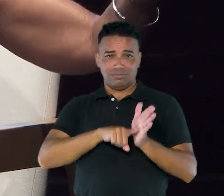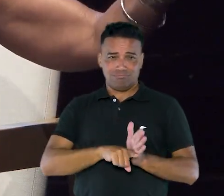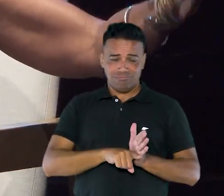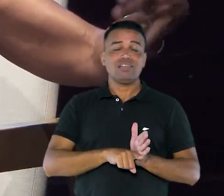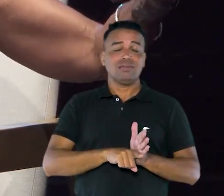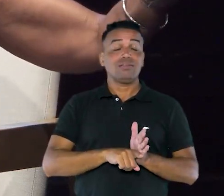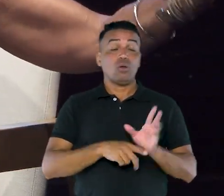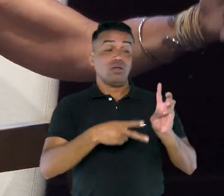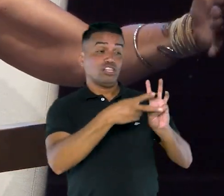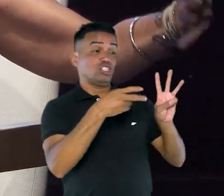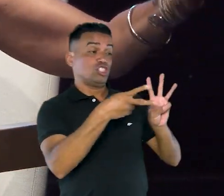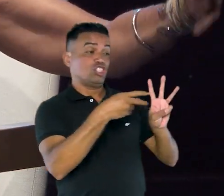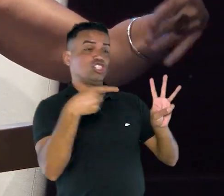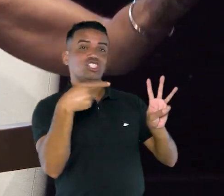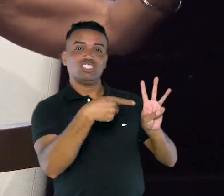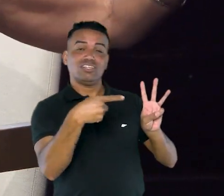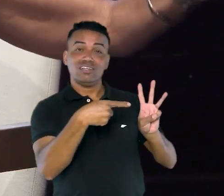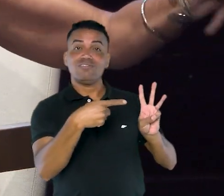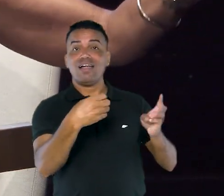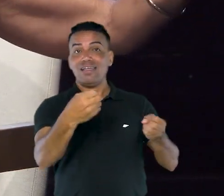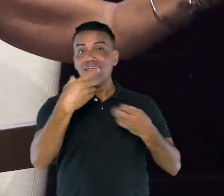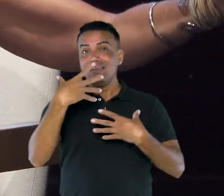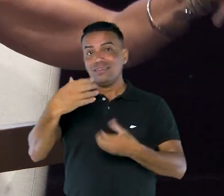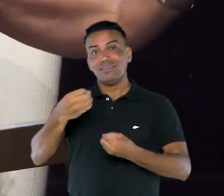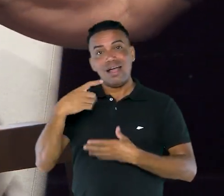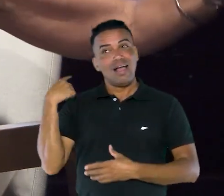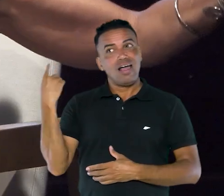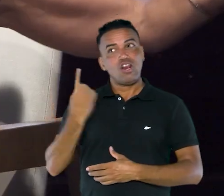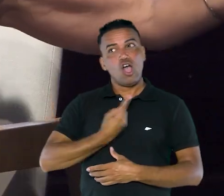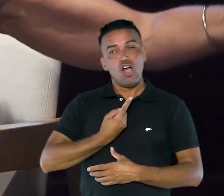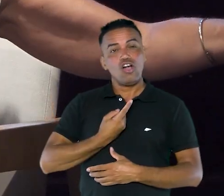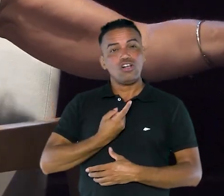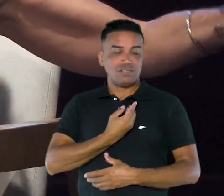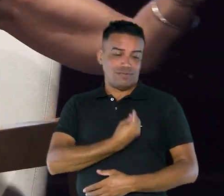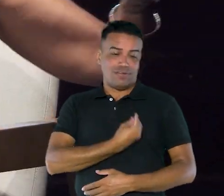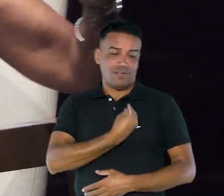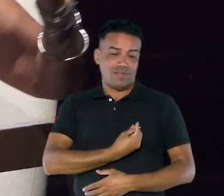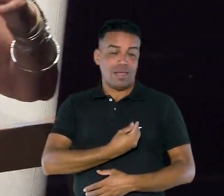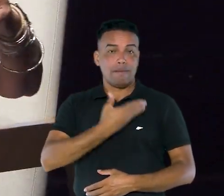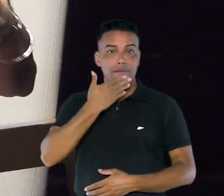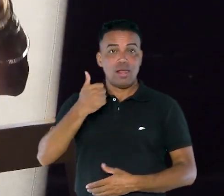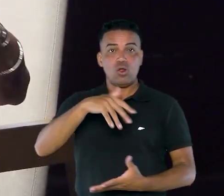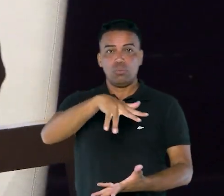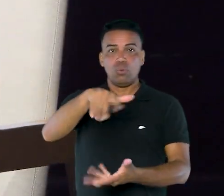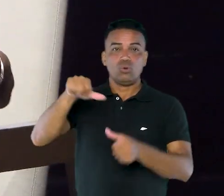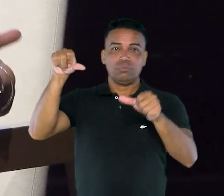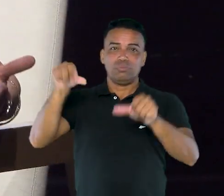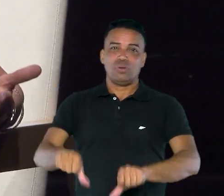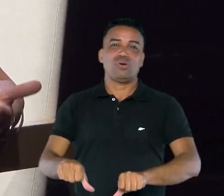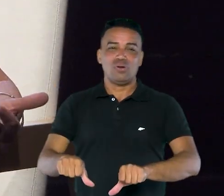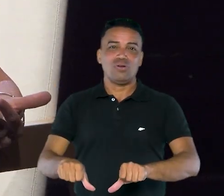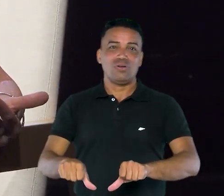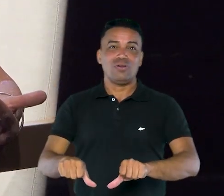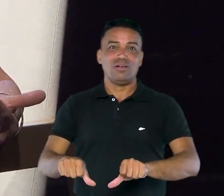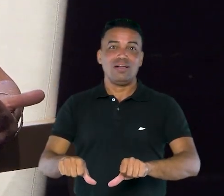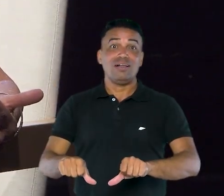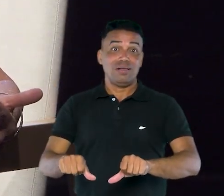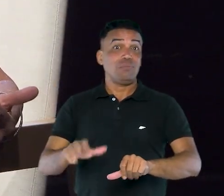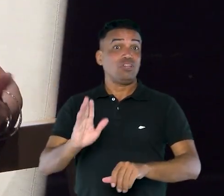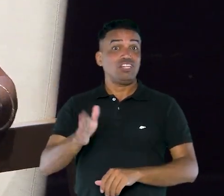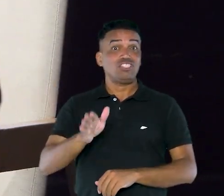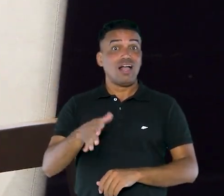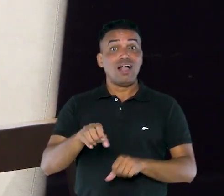são aquele pessoal que vai ensinar a gente a viver melhor no mundo pior. Porque já passaram pelo fim do